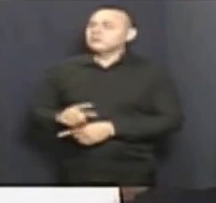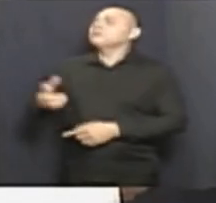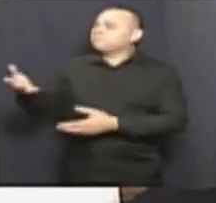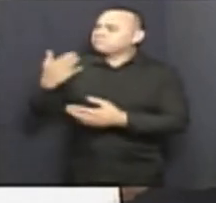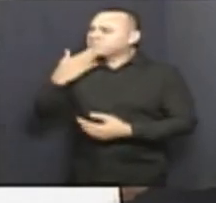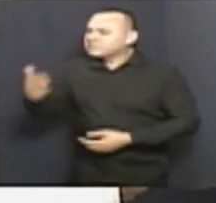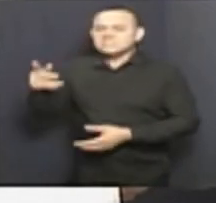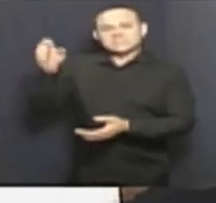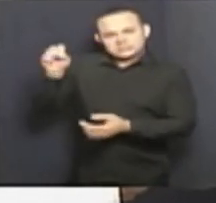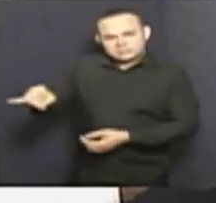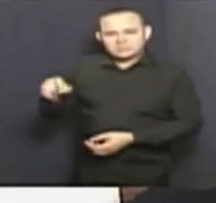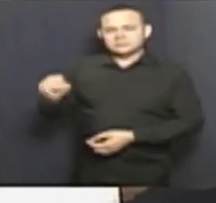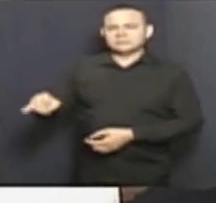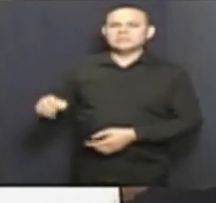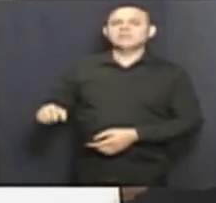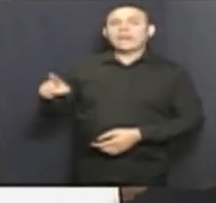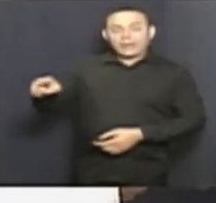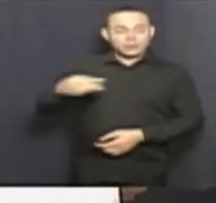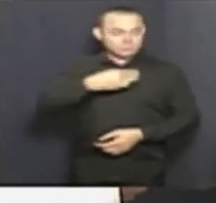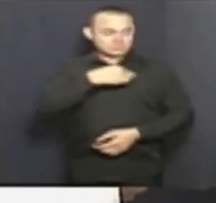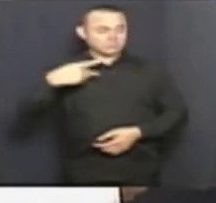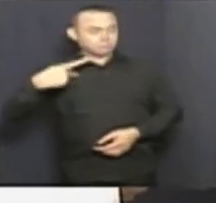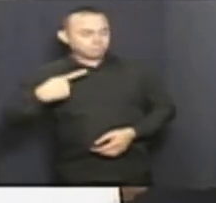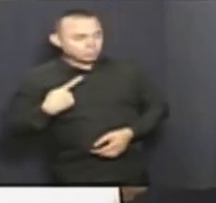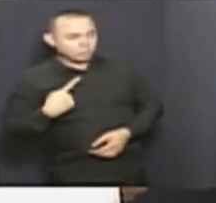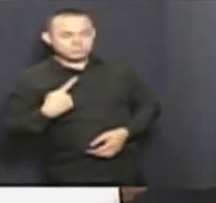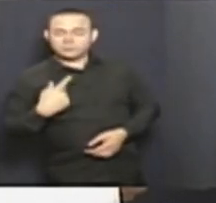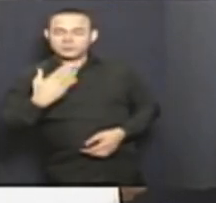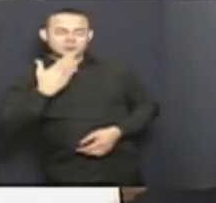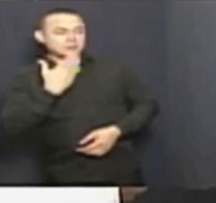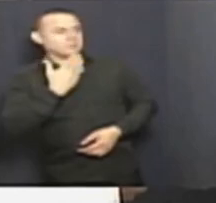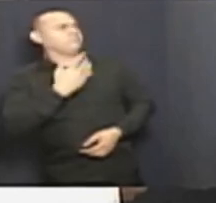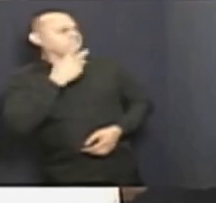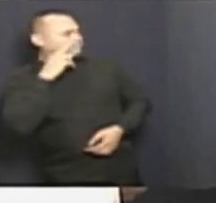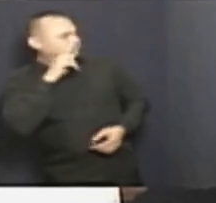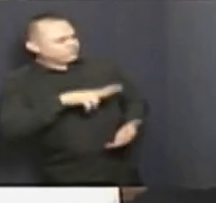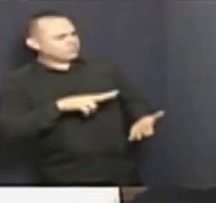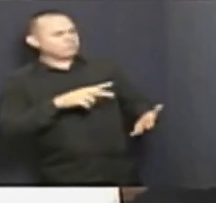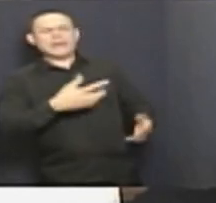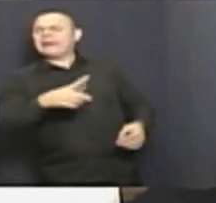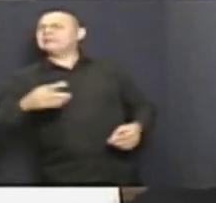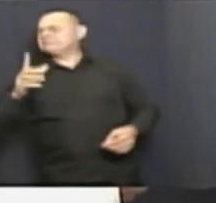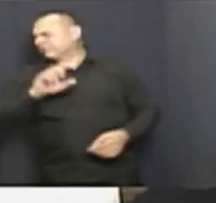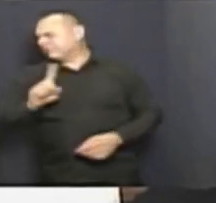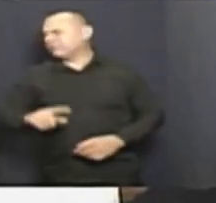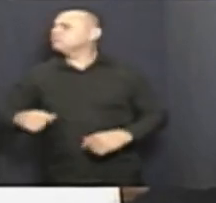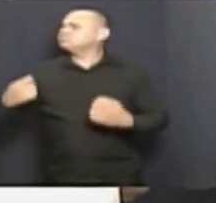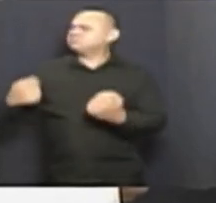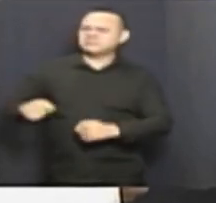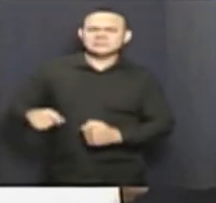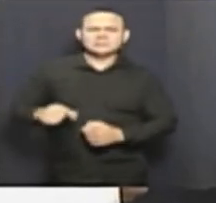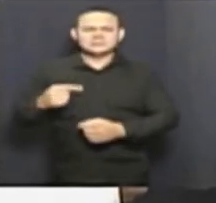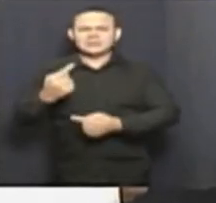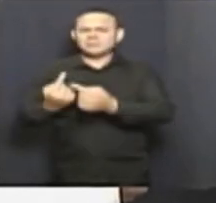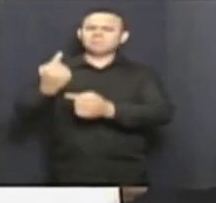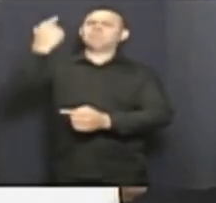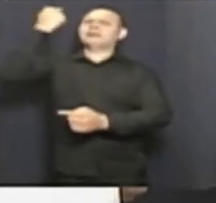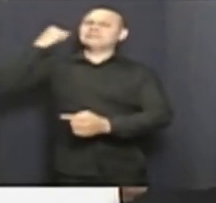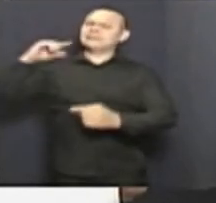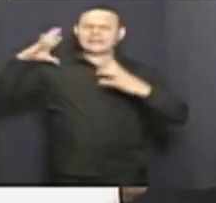público vendo que eu requeri abertura de inquérito contra mim ele ratificou o meu passado é